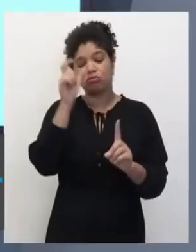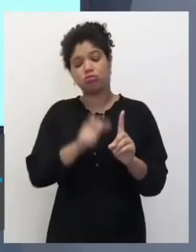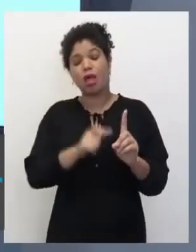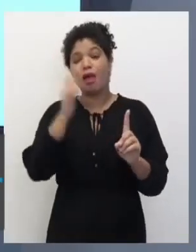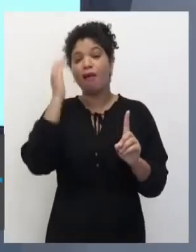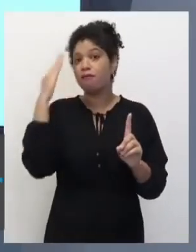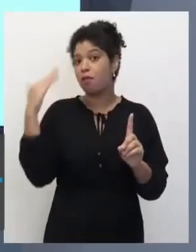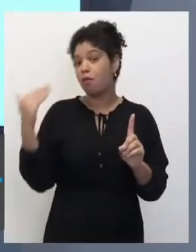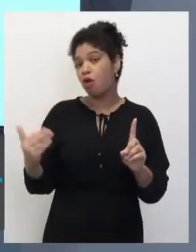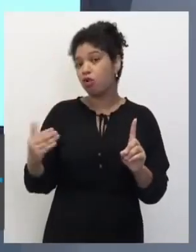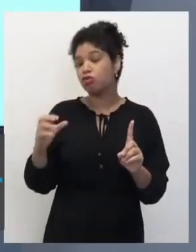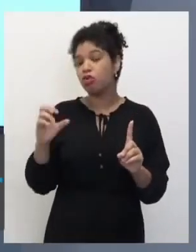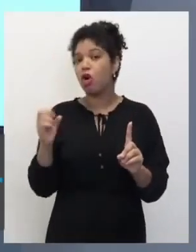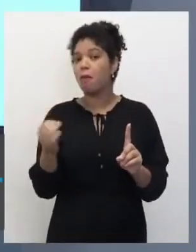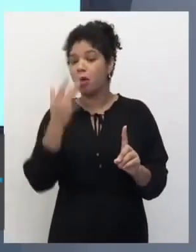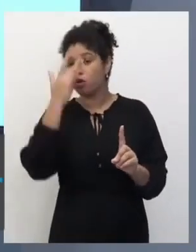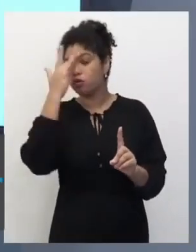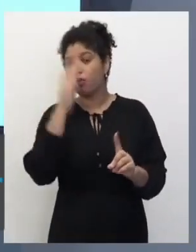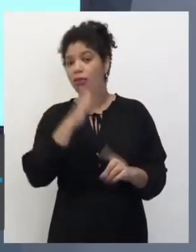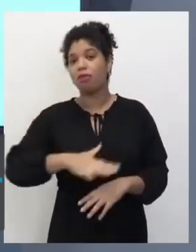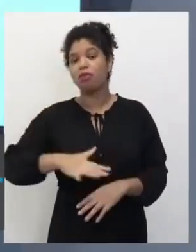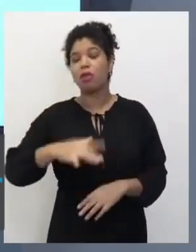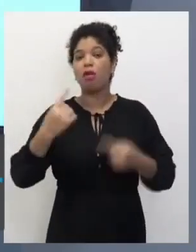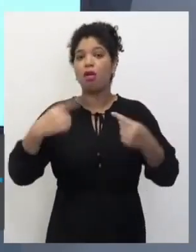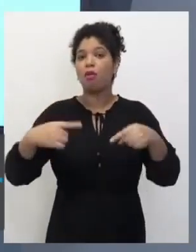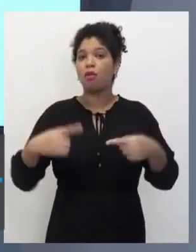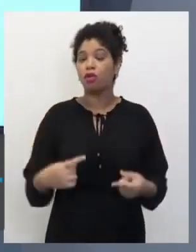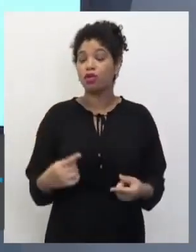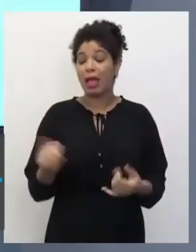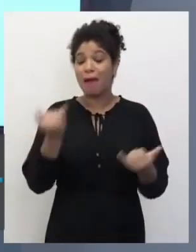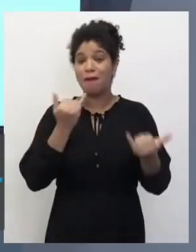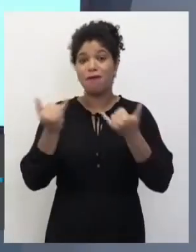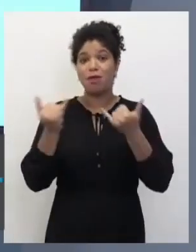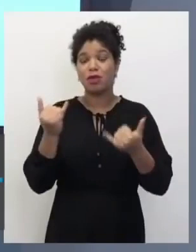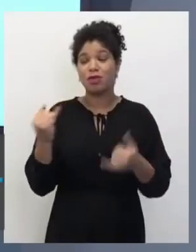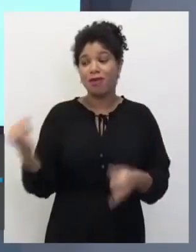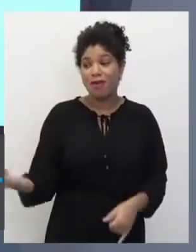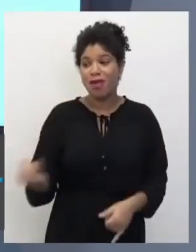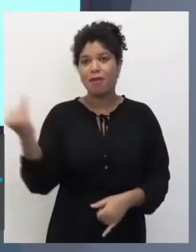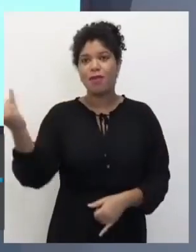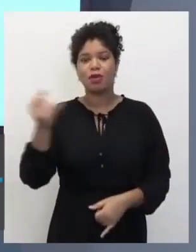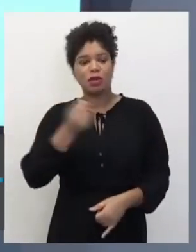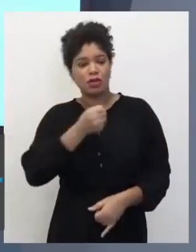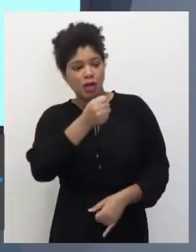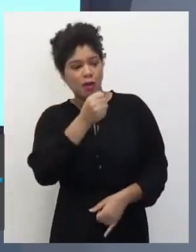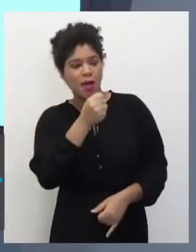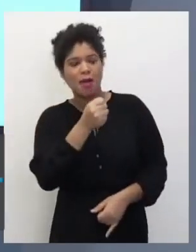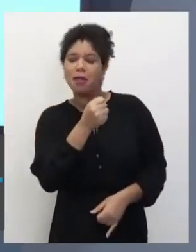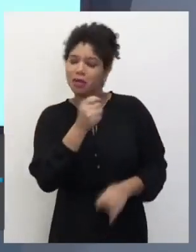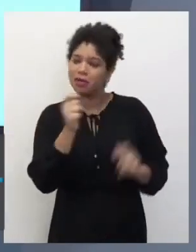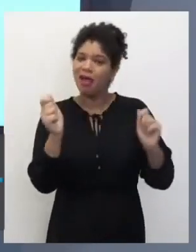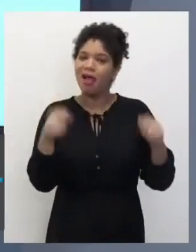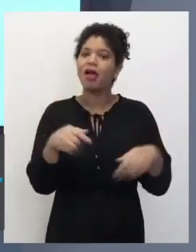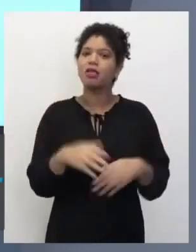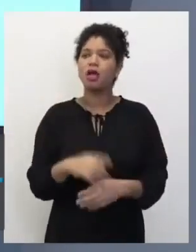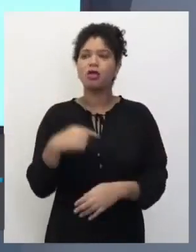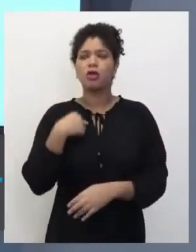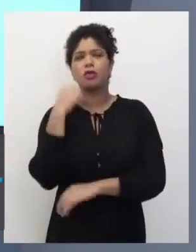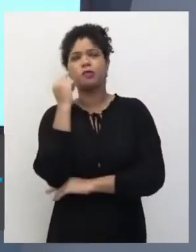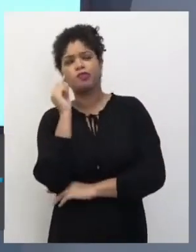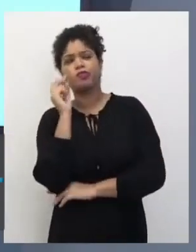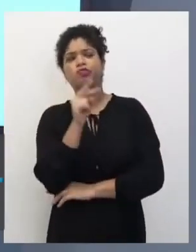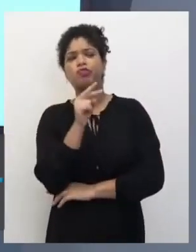políticos, pessoas que têm algo para falar, uma informação relevante que nos dá a oportunidade de criar um senso crítico sobre